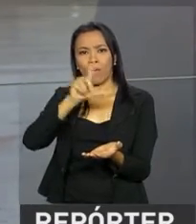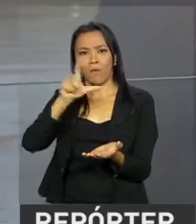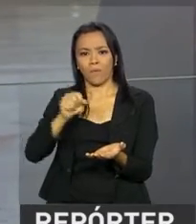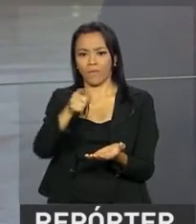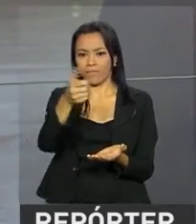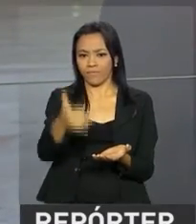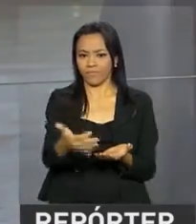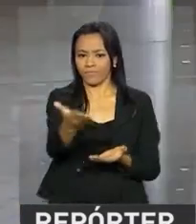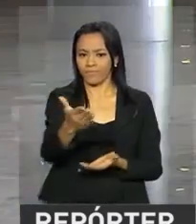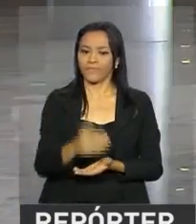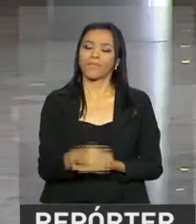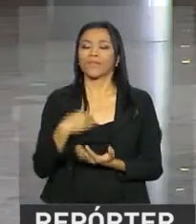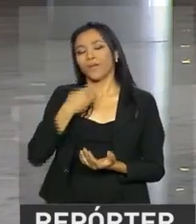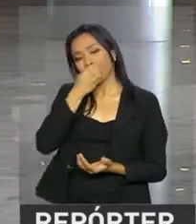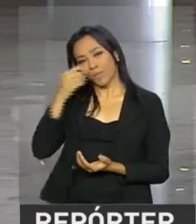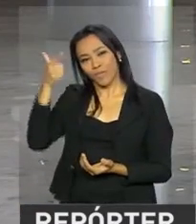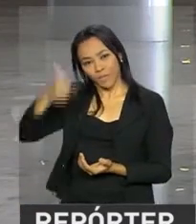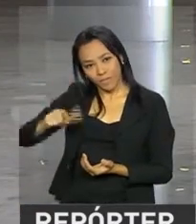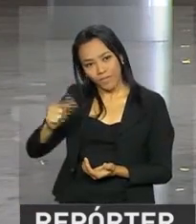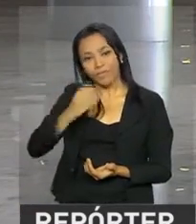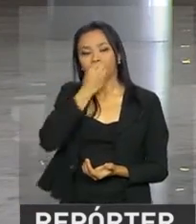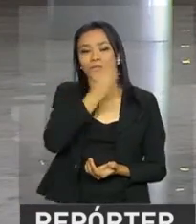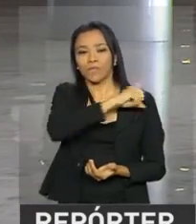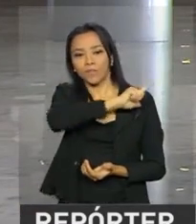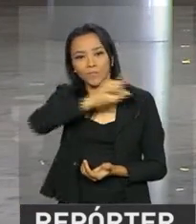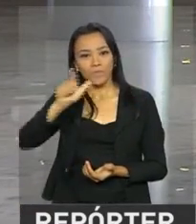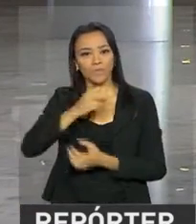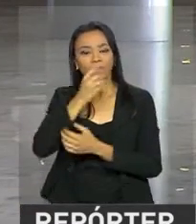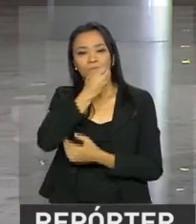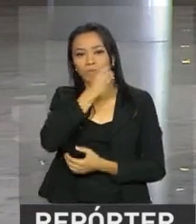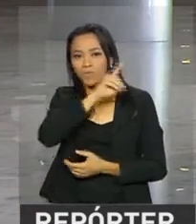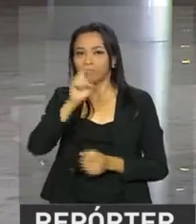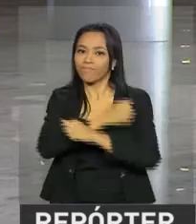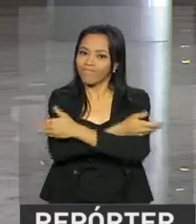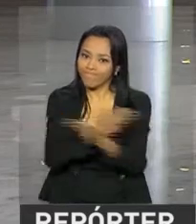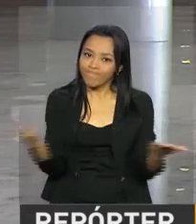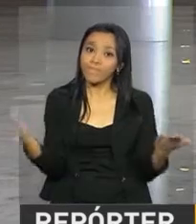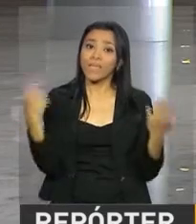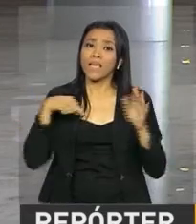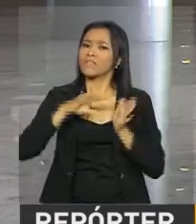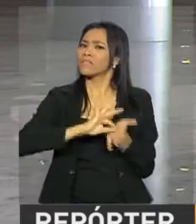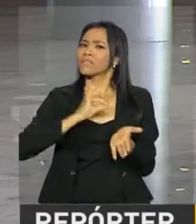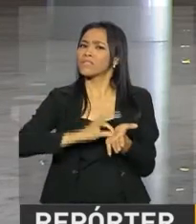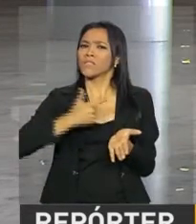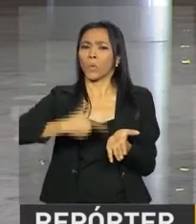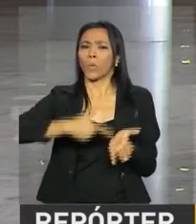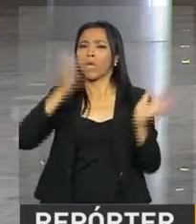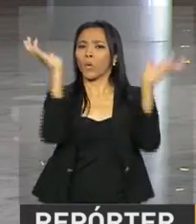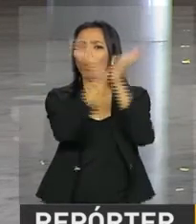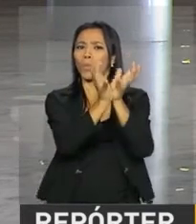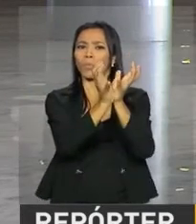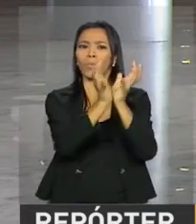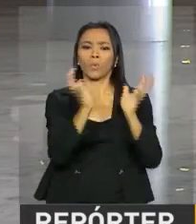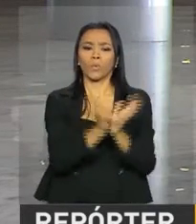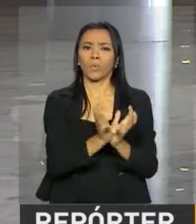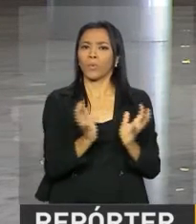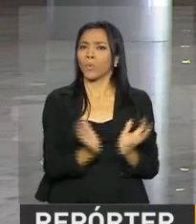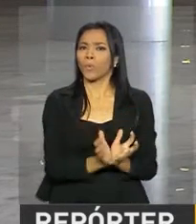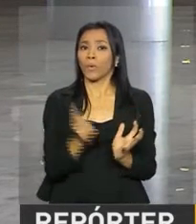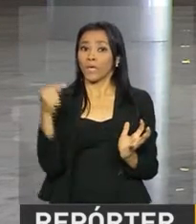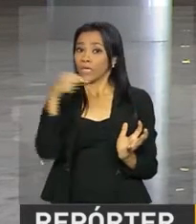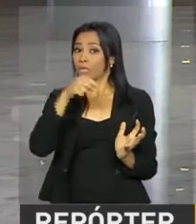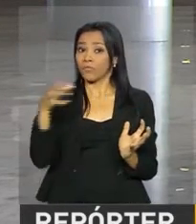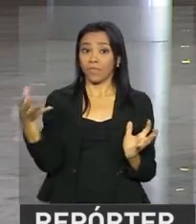Oi, Leandro, bom dia de novo para você, bom dia a todos. Pois é, essa inscrição de agora é para modalidades que não integram o programa olímpico